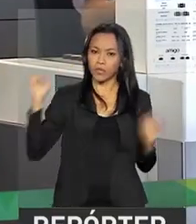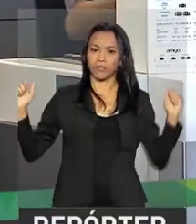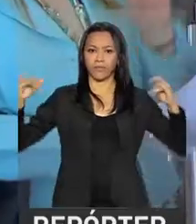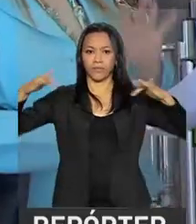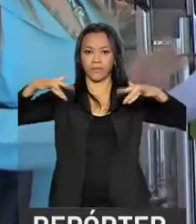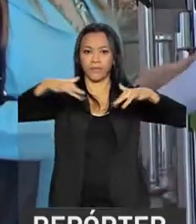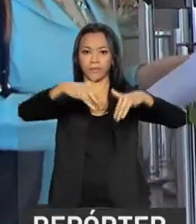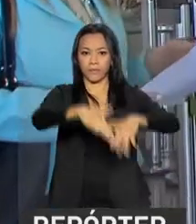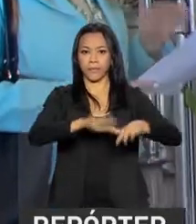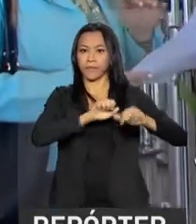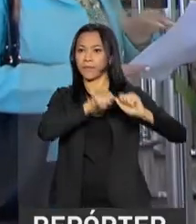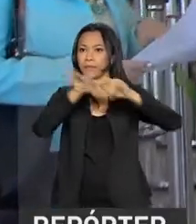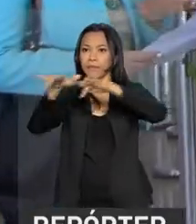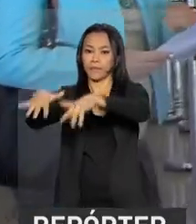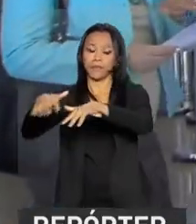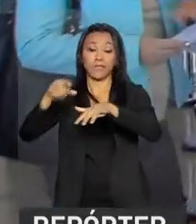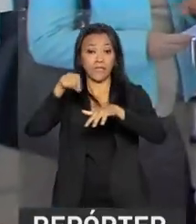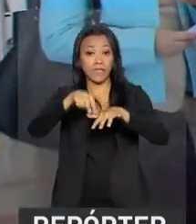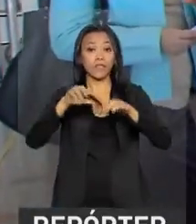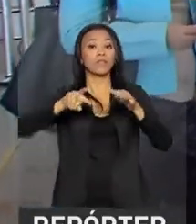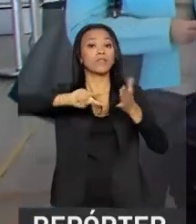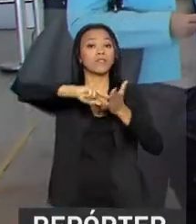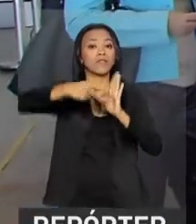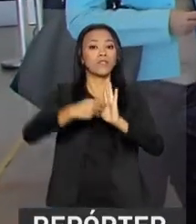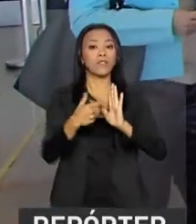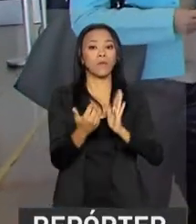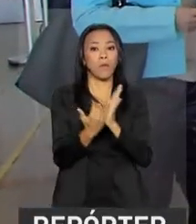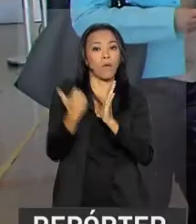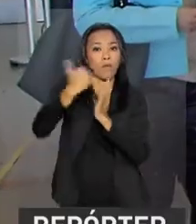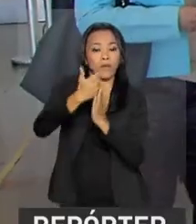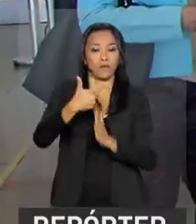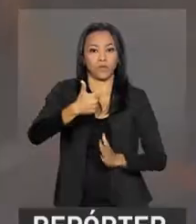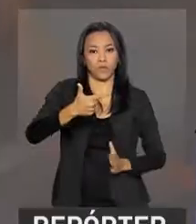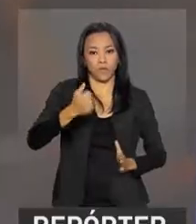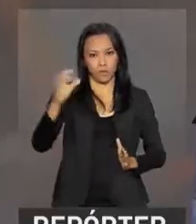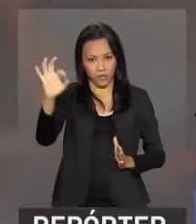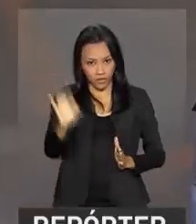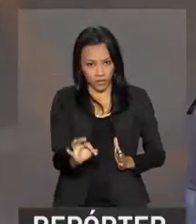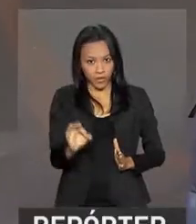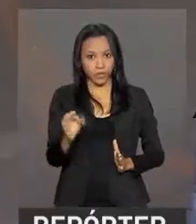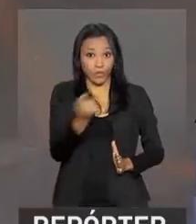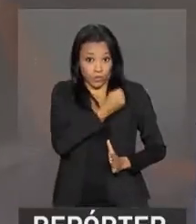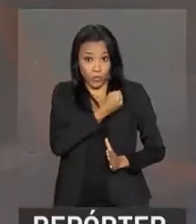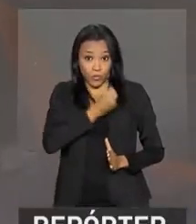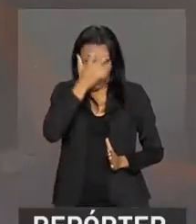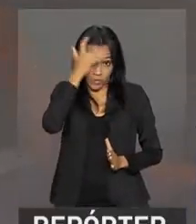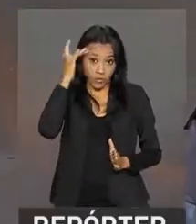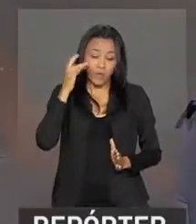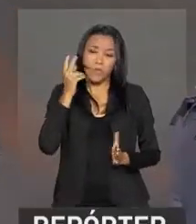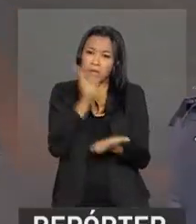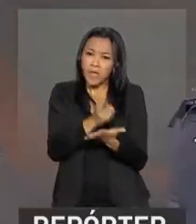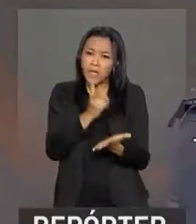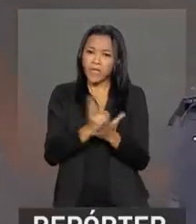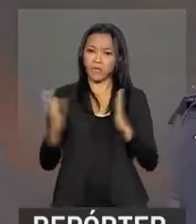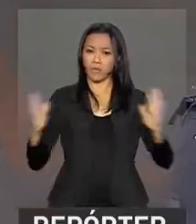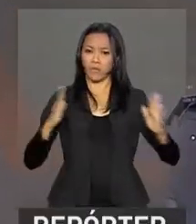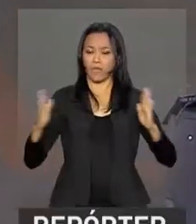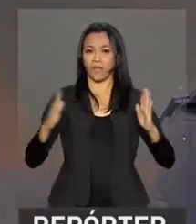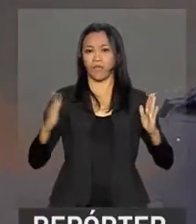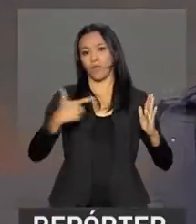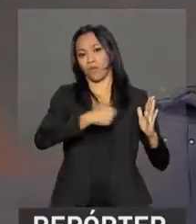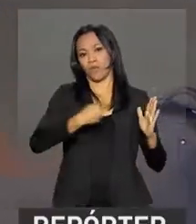país isso representa um aumento de 12% no número de passageiros em relação ao mesmo período de 2006